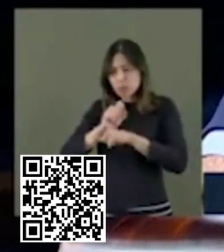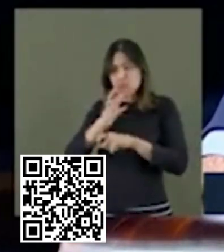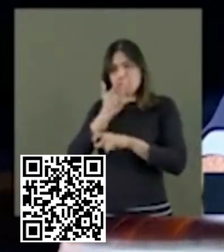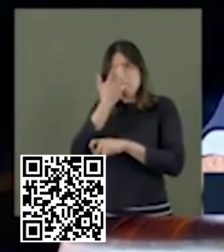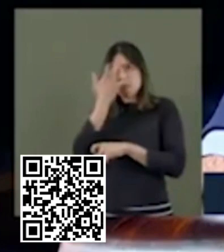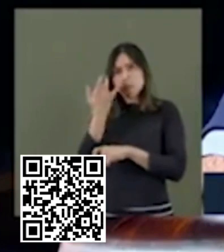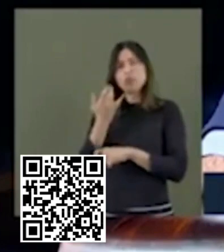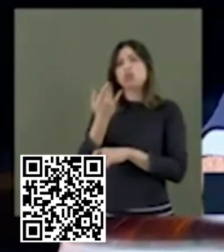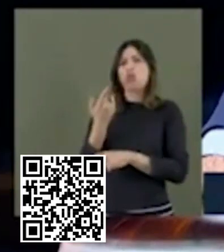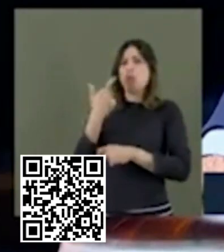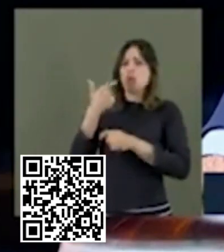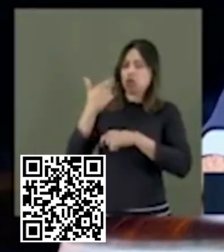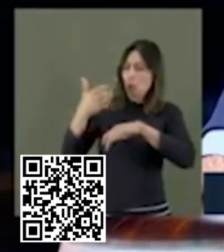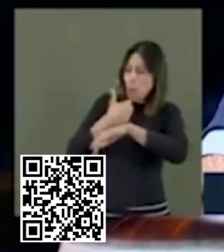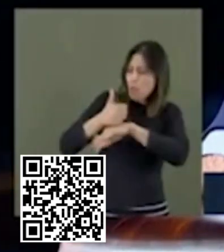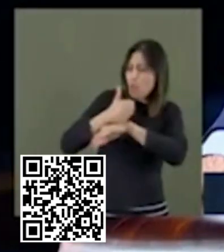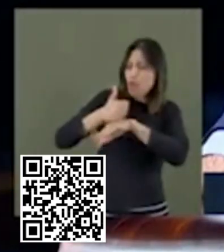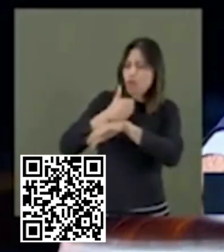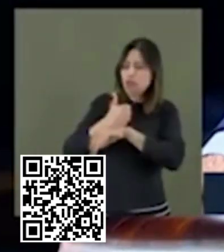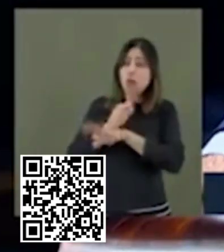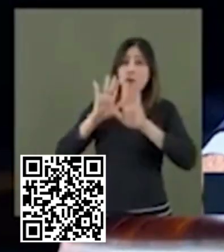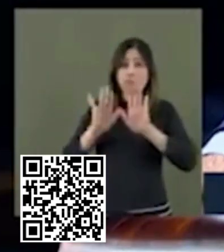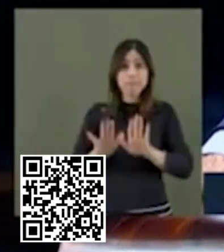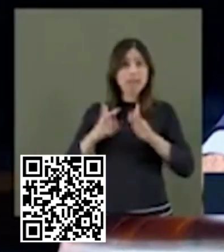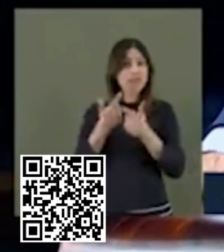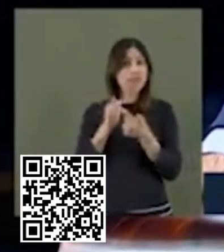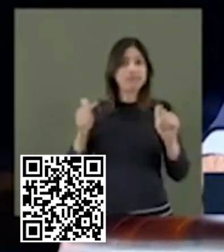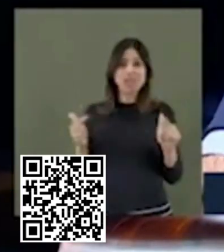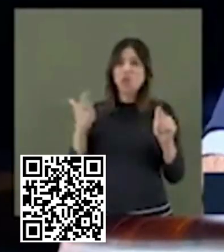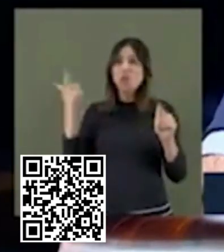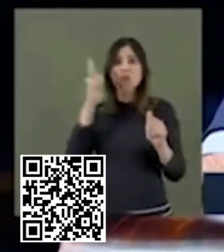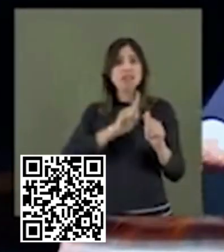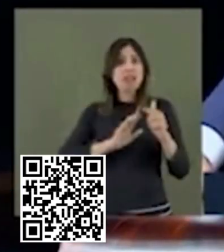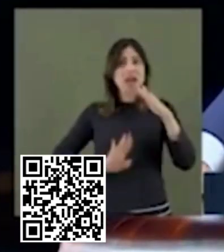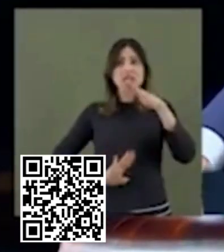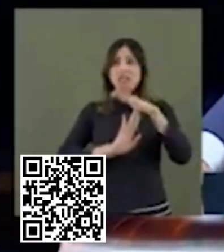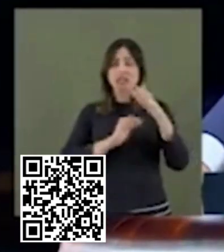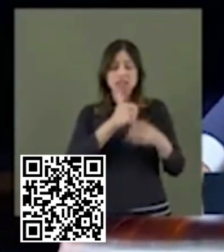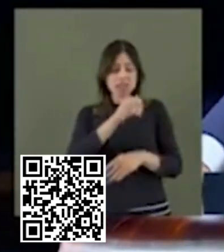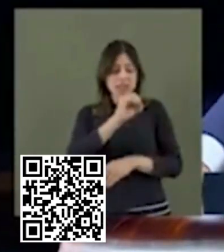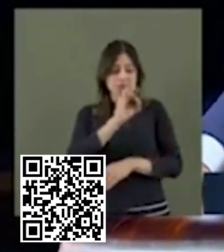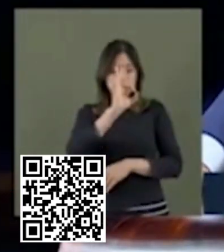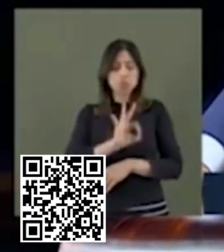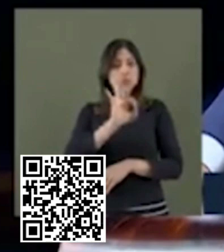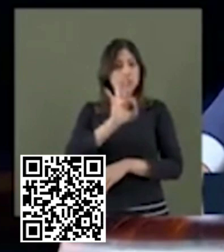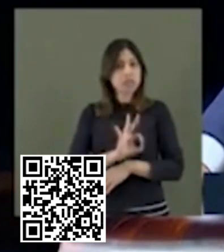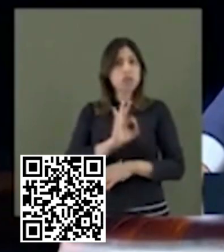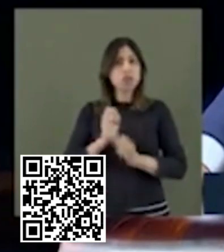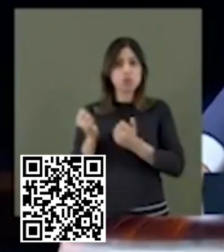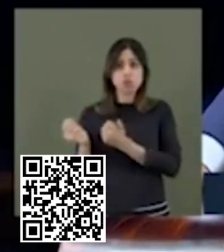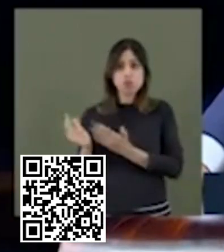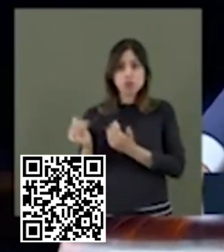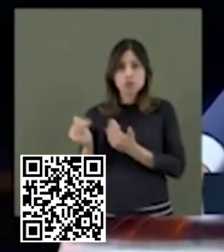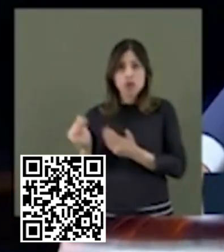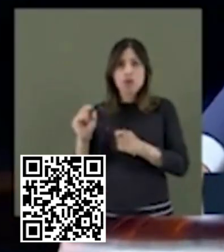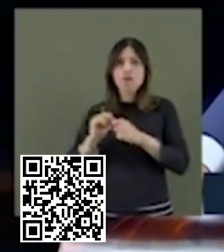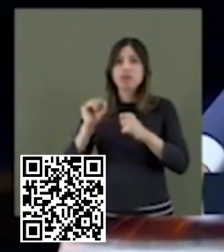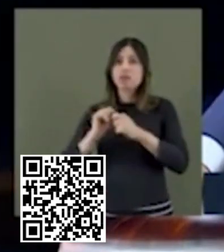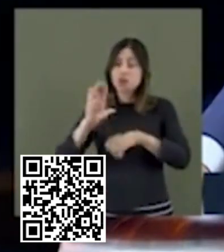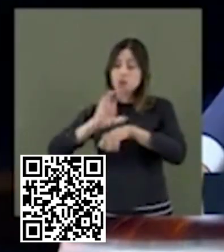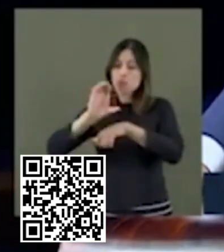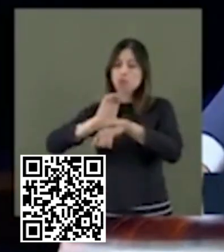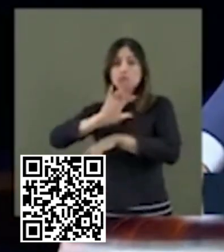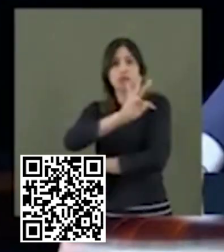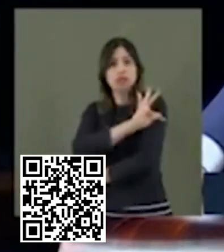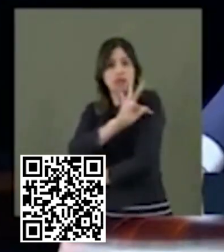tem. Nós não conseguimos chegar nem a 10% dos jovens fazendo curso técnico, coisa que a Alemanha,